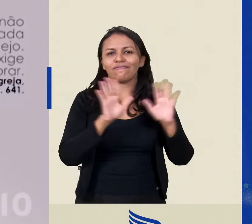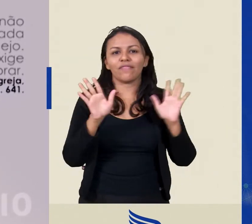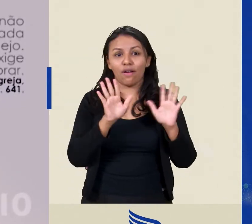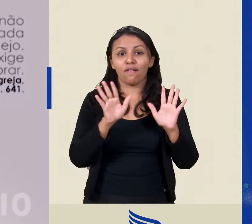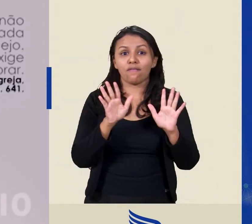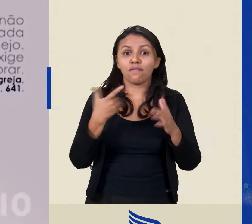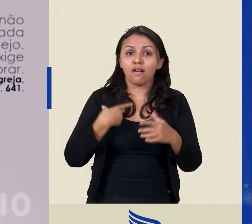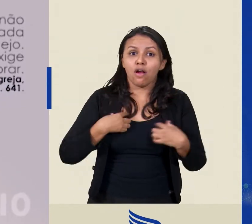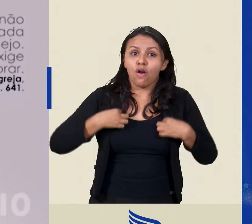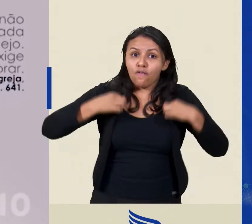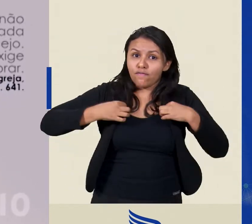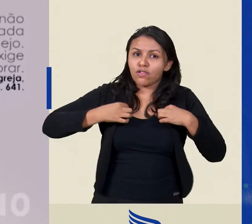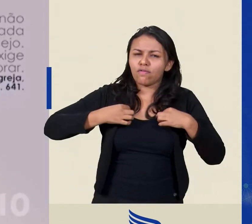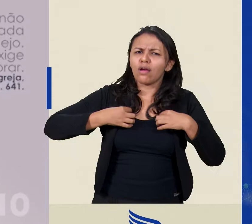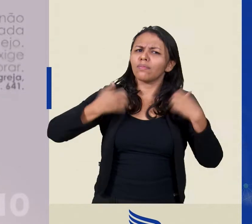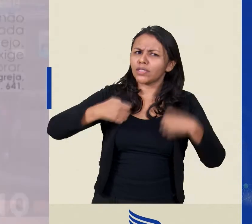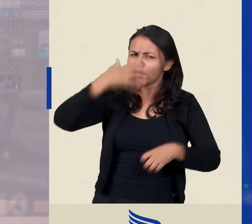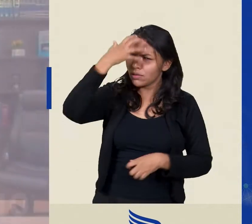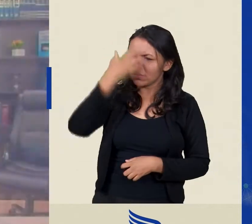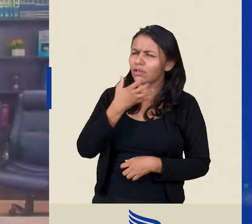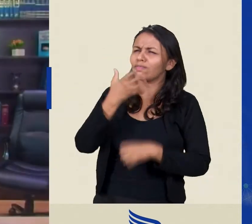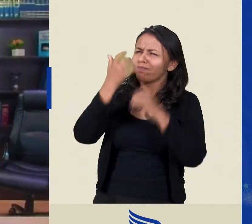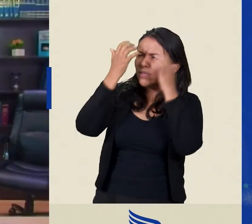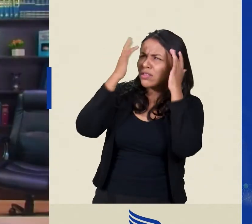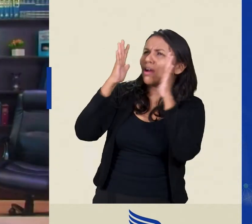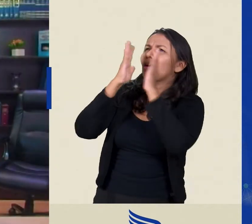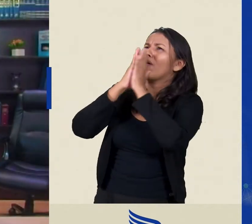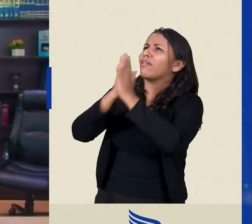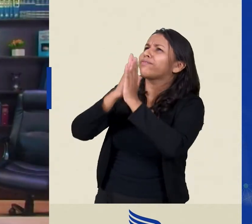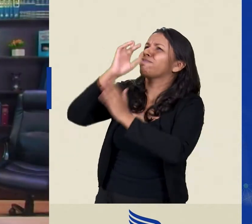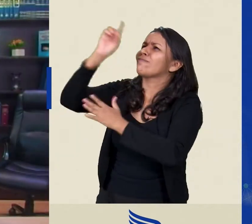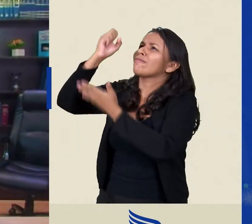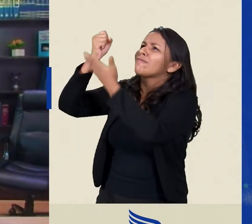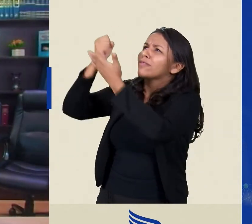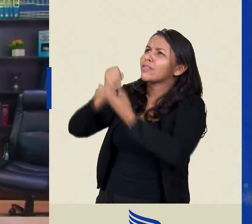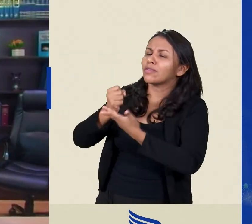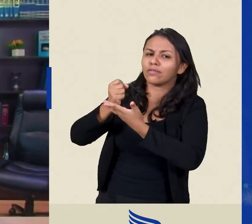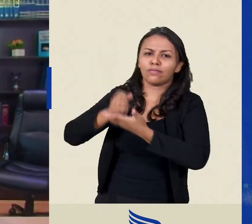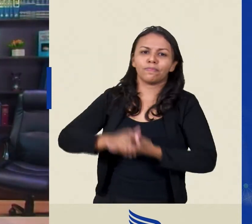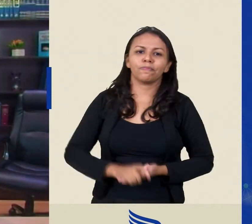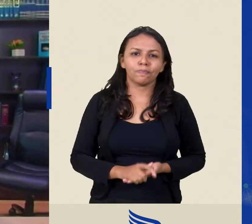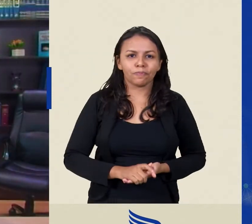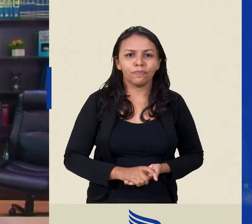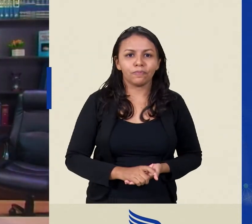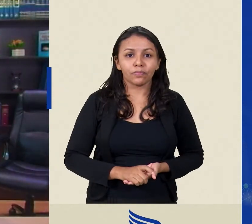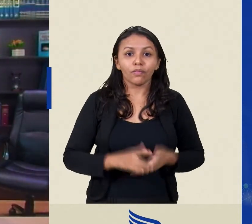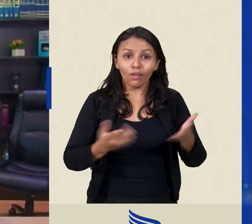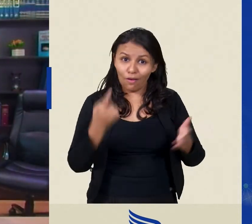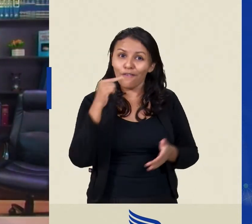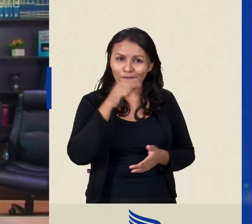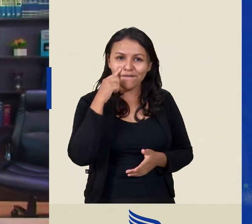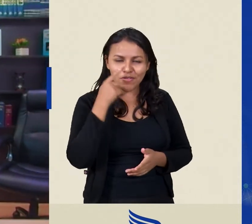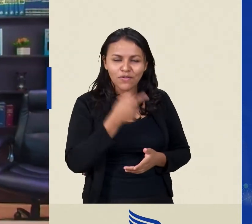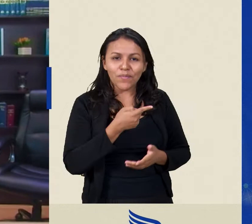séria reflexão e muito orar. Baseado no texto citado, a